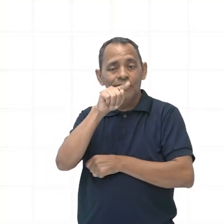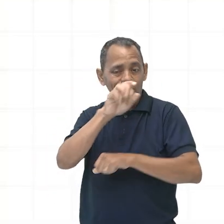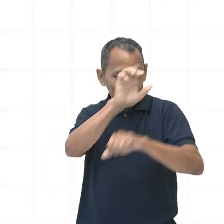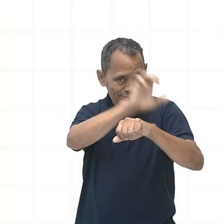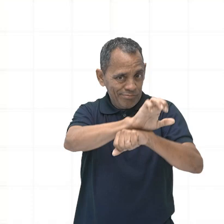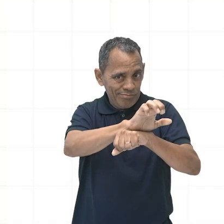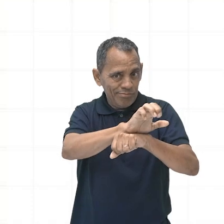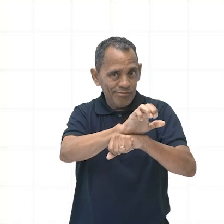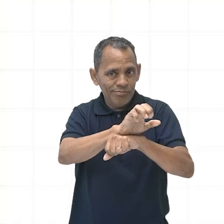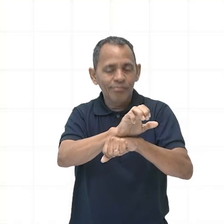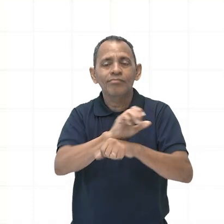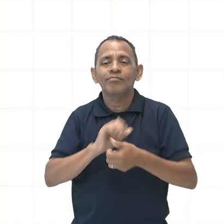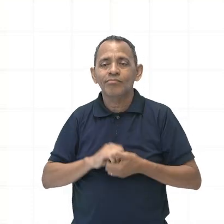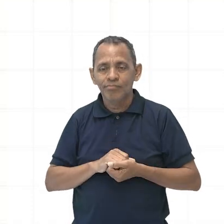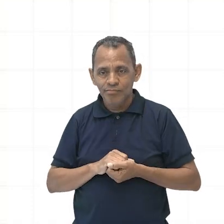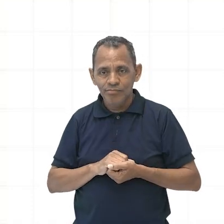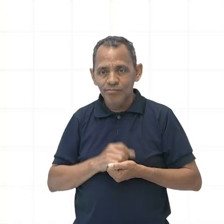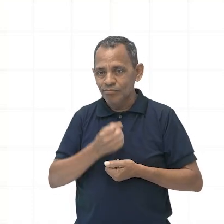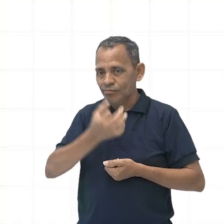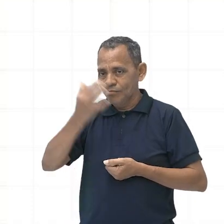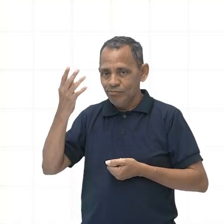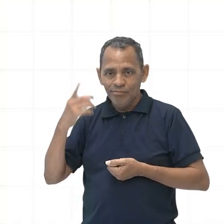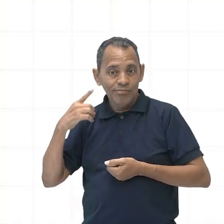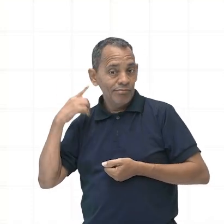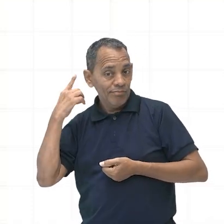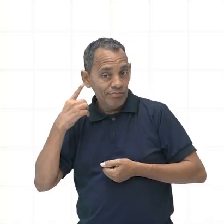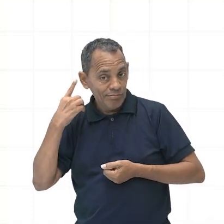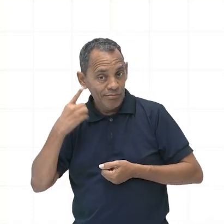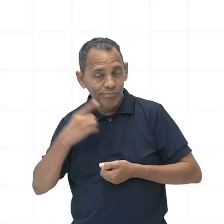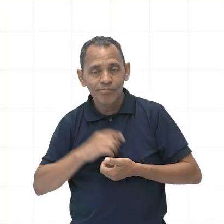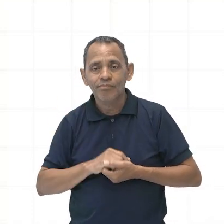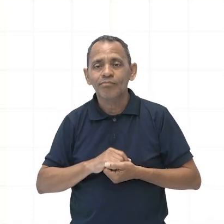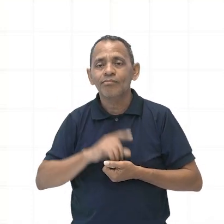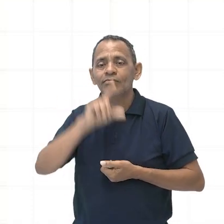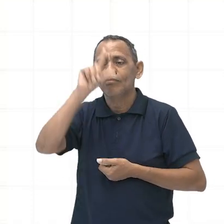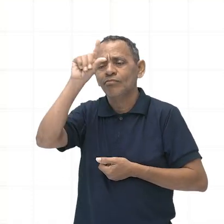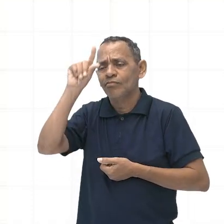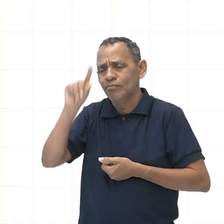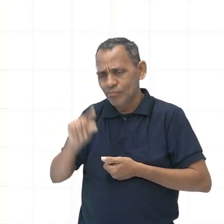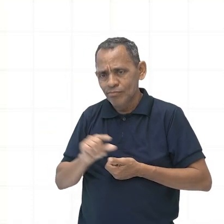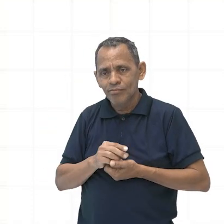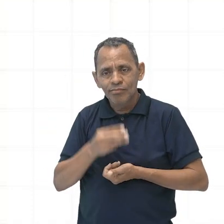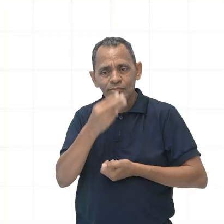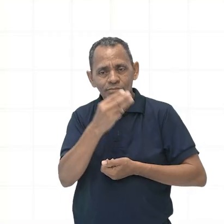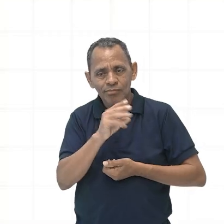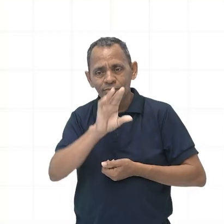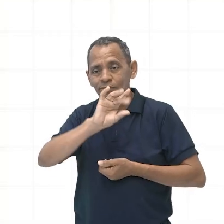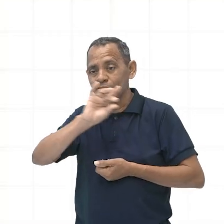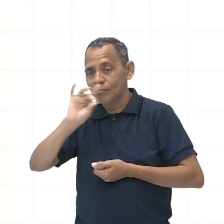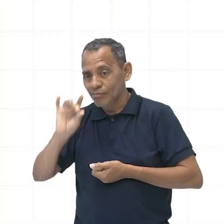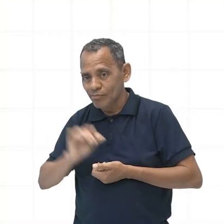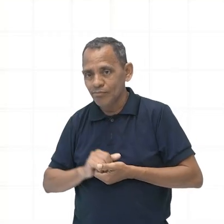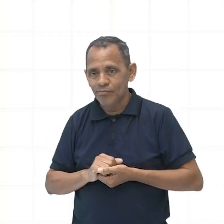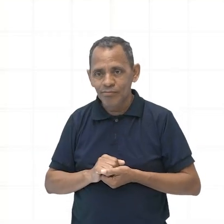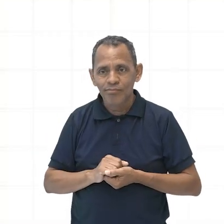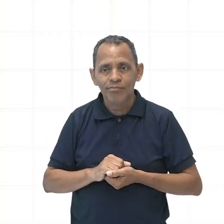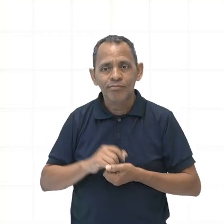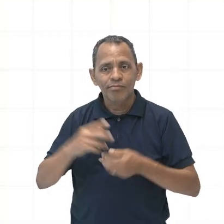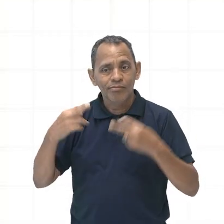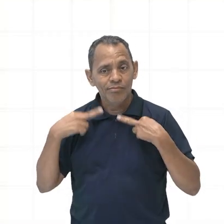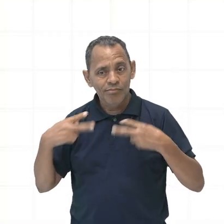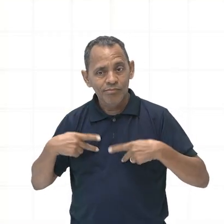num nível, a quantidade de advogados é menor do que 3 para cada 1.000 habitantes. Por exemplo, se eu